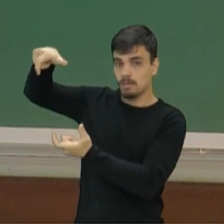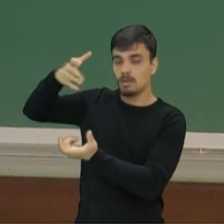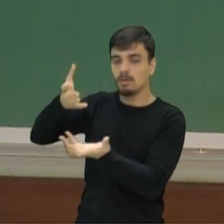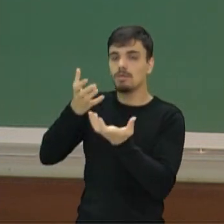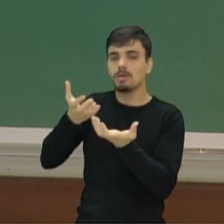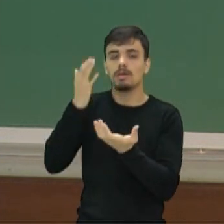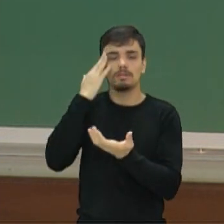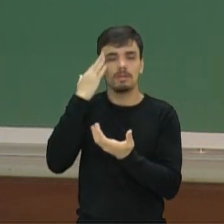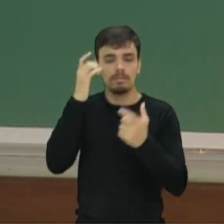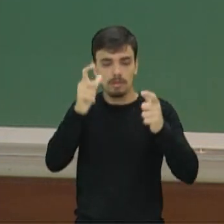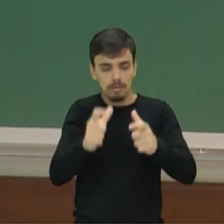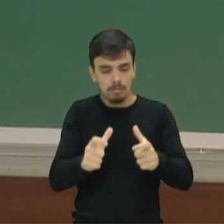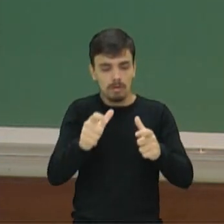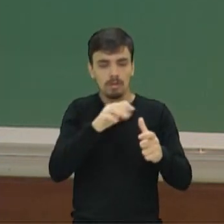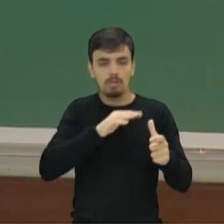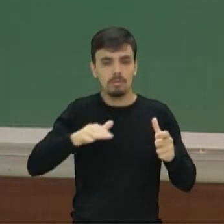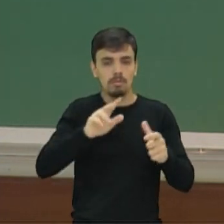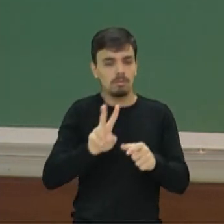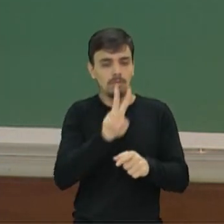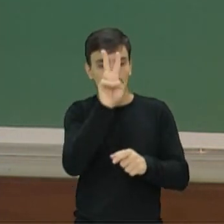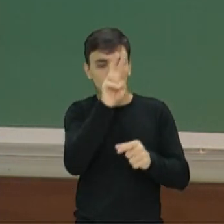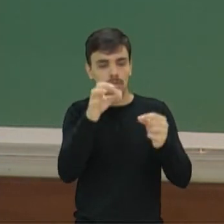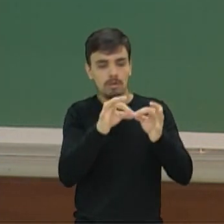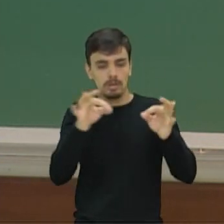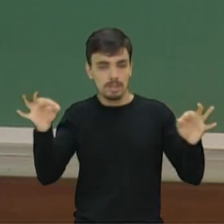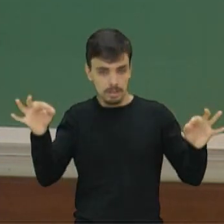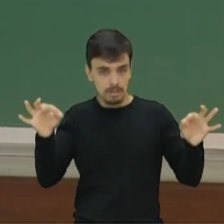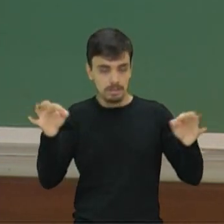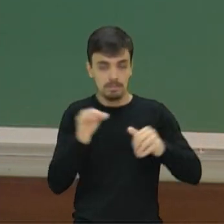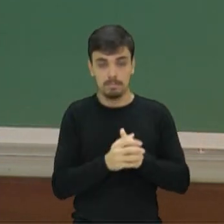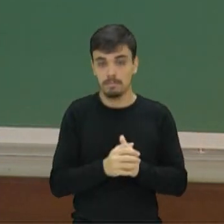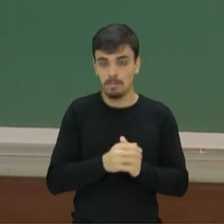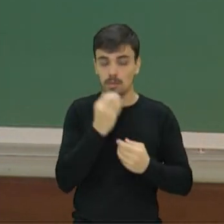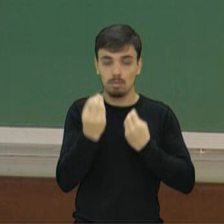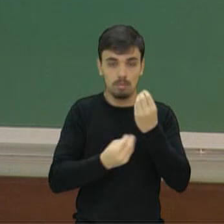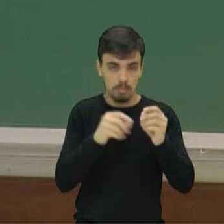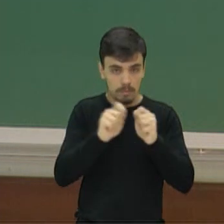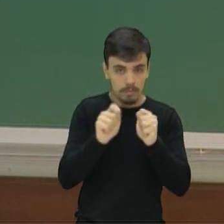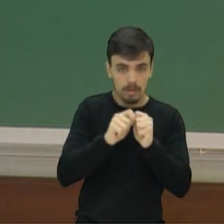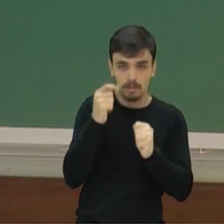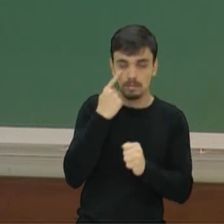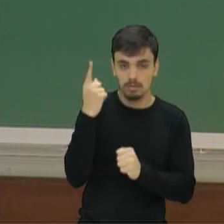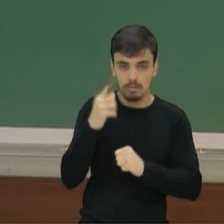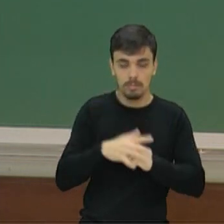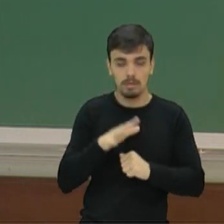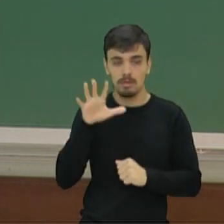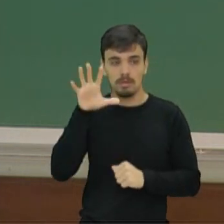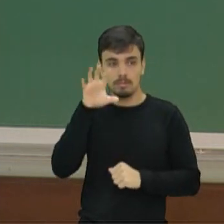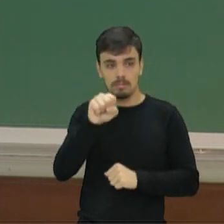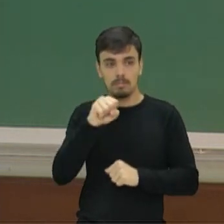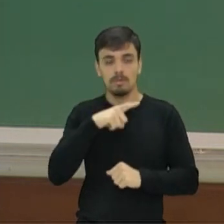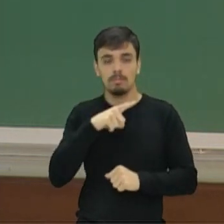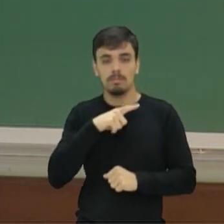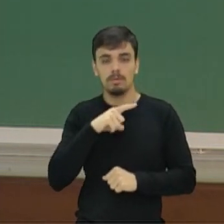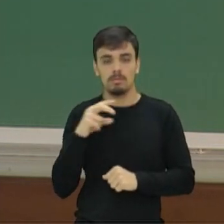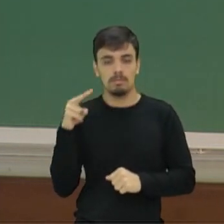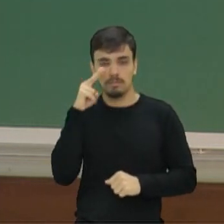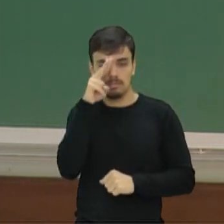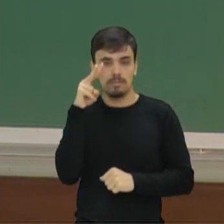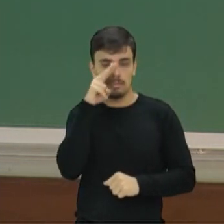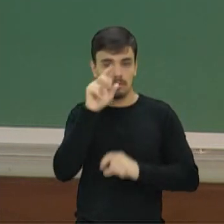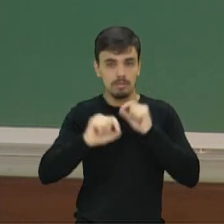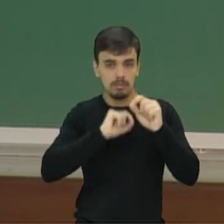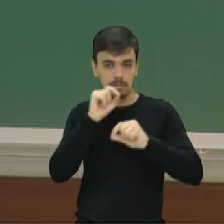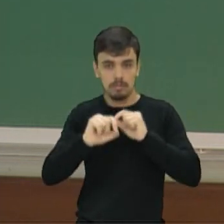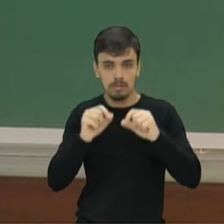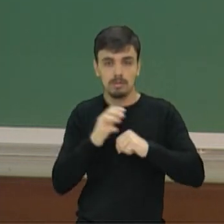campo a uma distância d. Pessoal, então o que eu faço? Eu vou pegar a força, coloquei uma carga